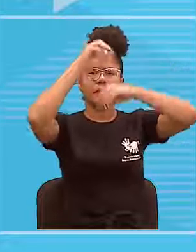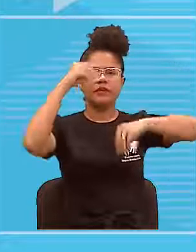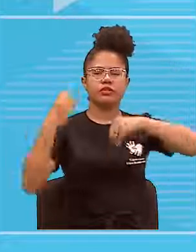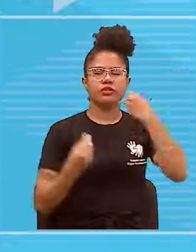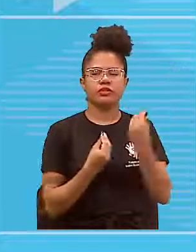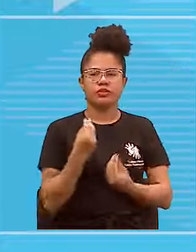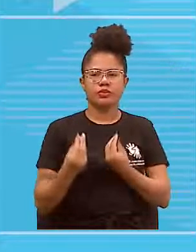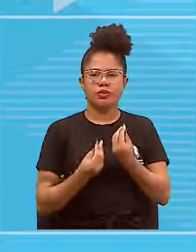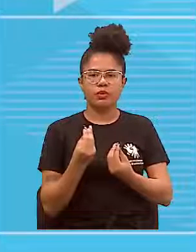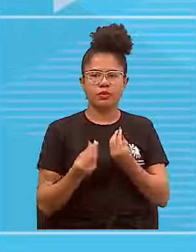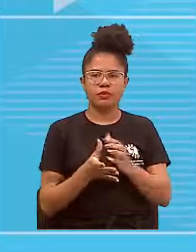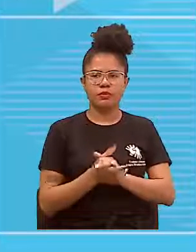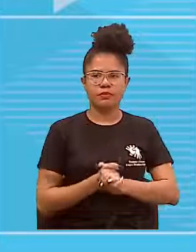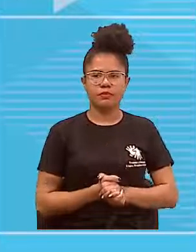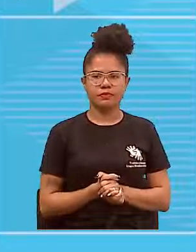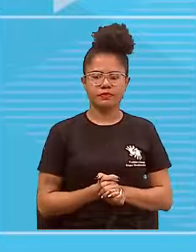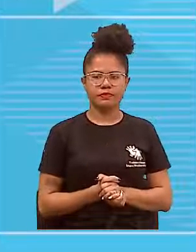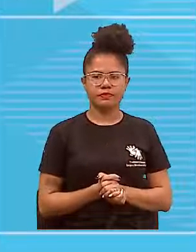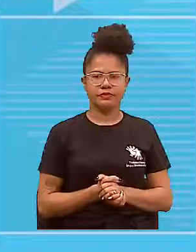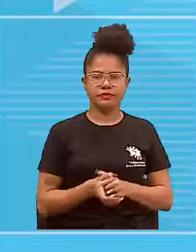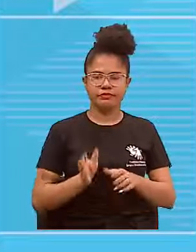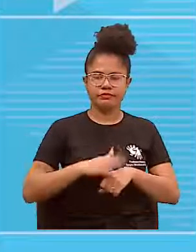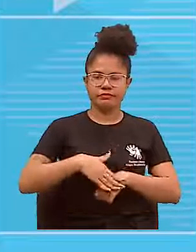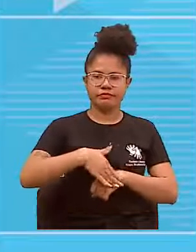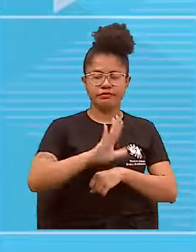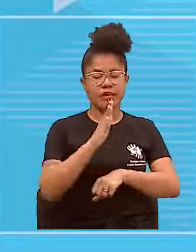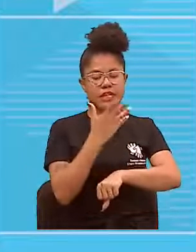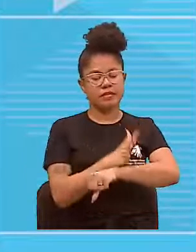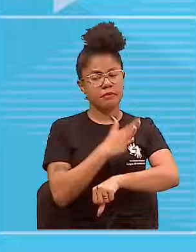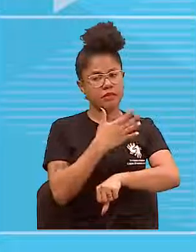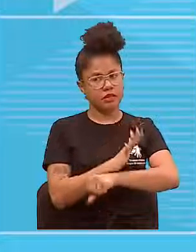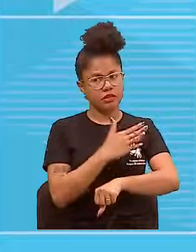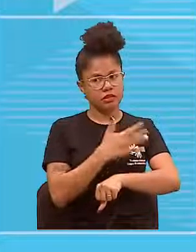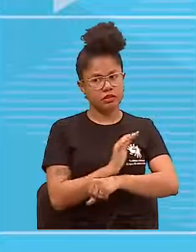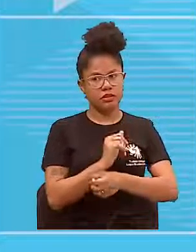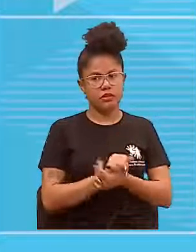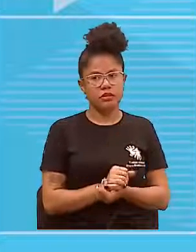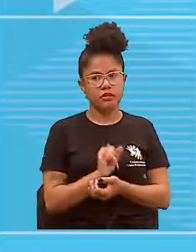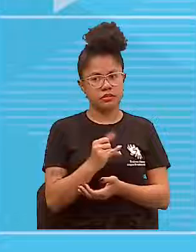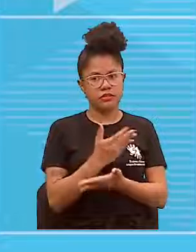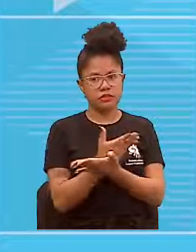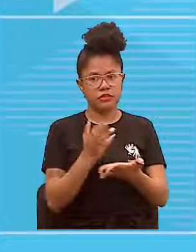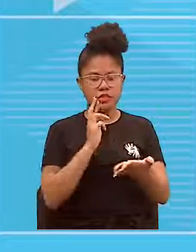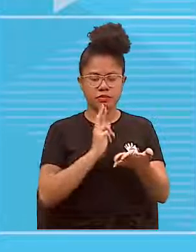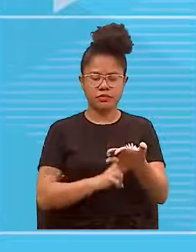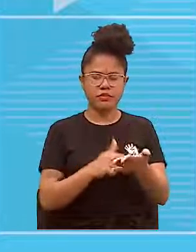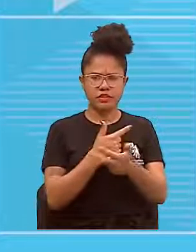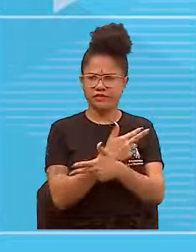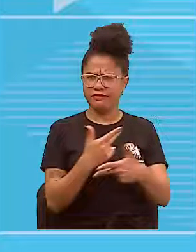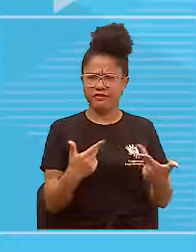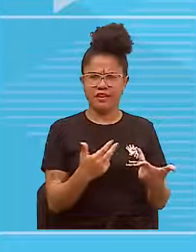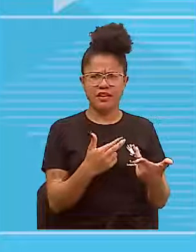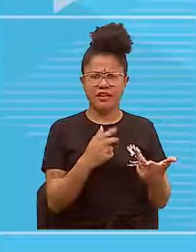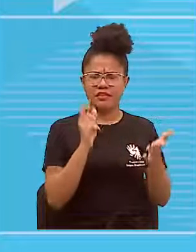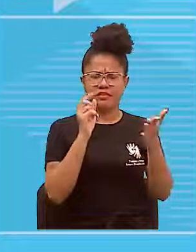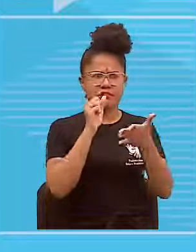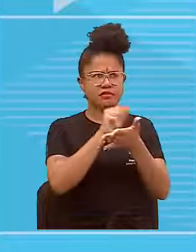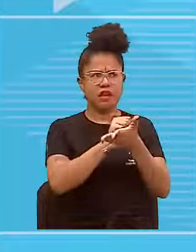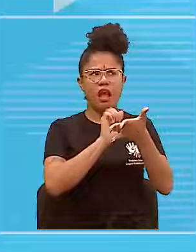de forma mais prática se você fazer várias resoluções de questões. Vejam